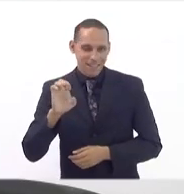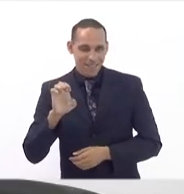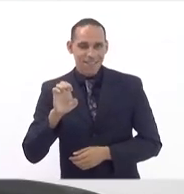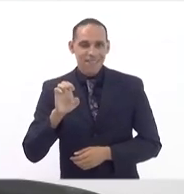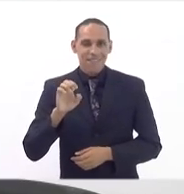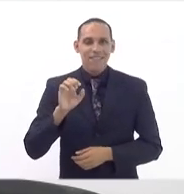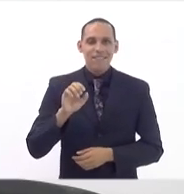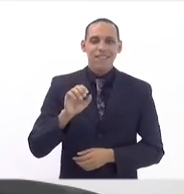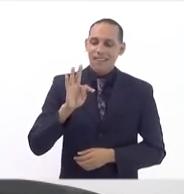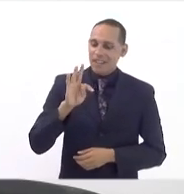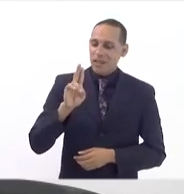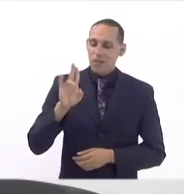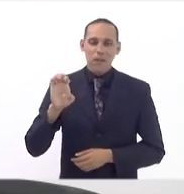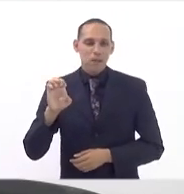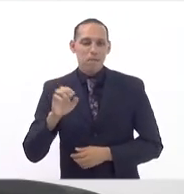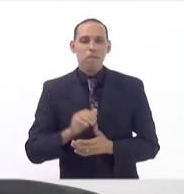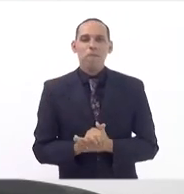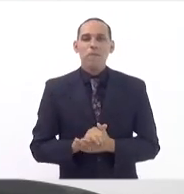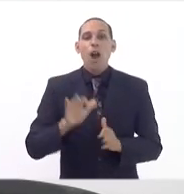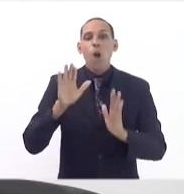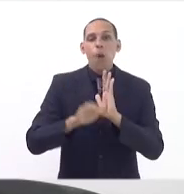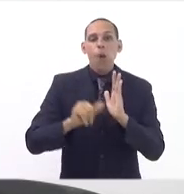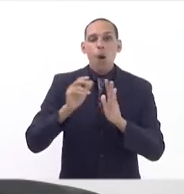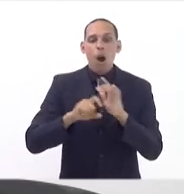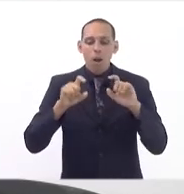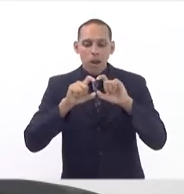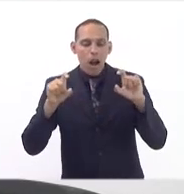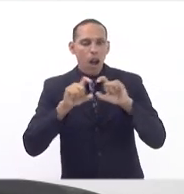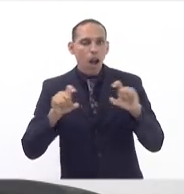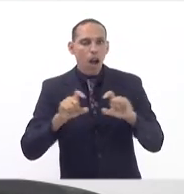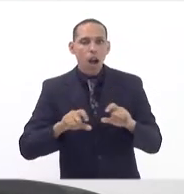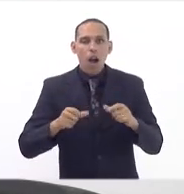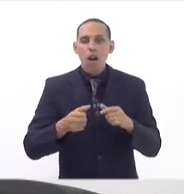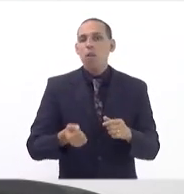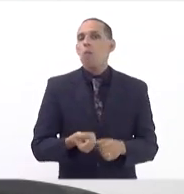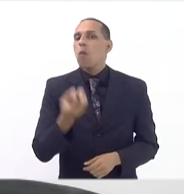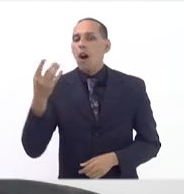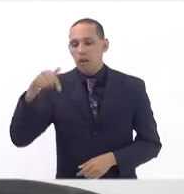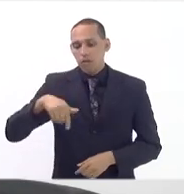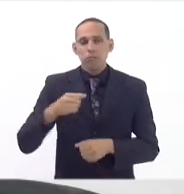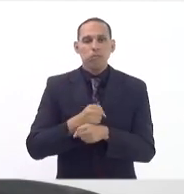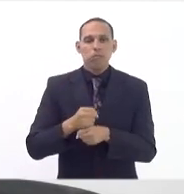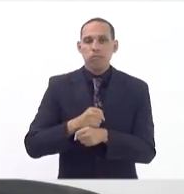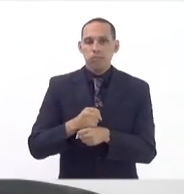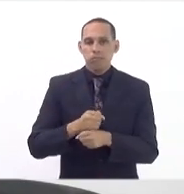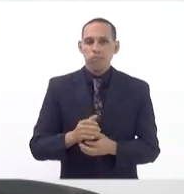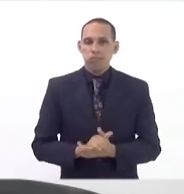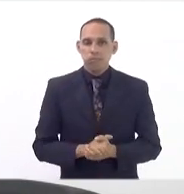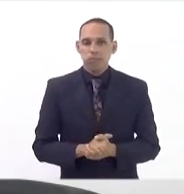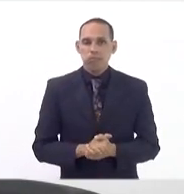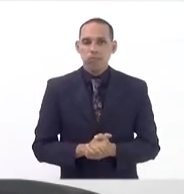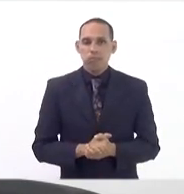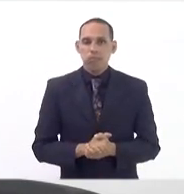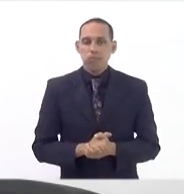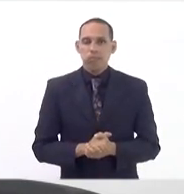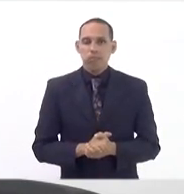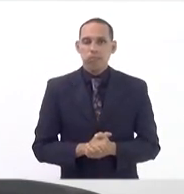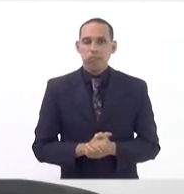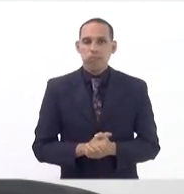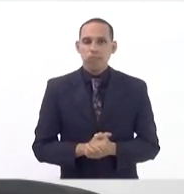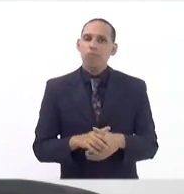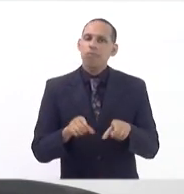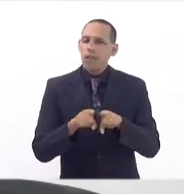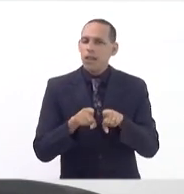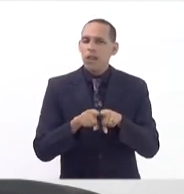é quantos furtos de cabos foram contabilizados esse ano tem separado por períodos não